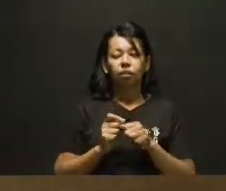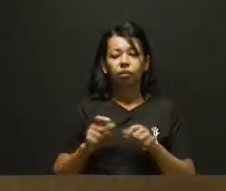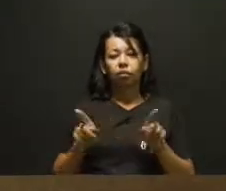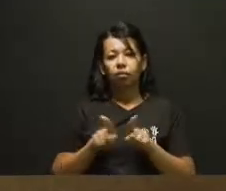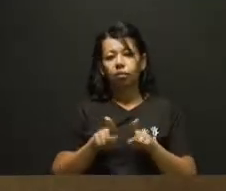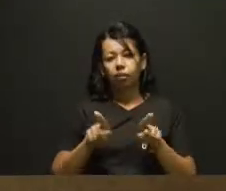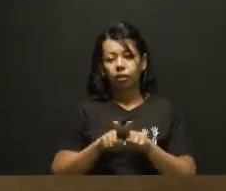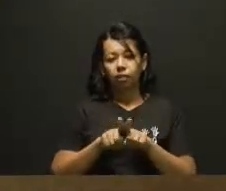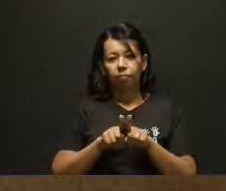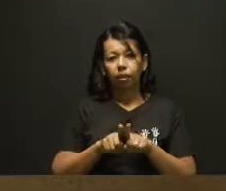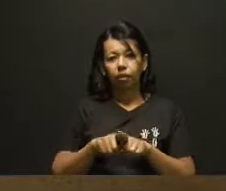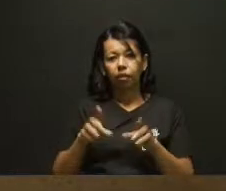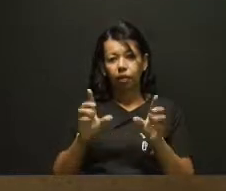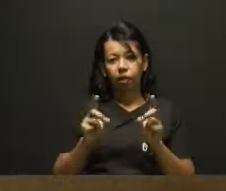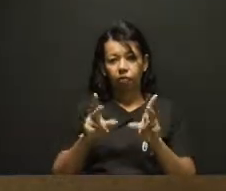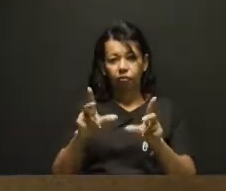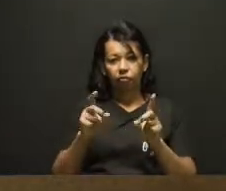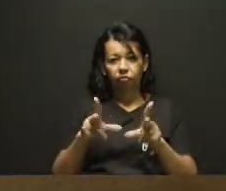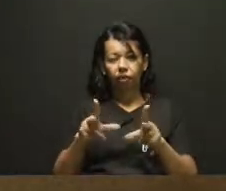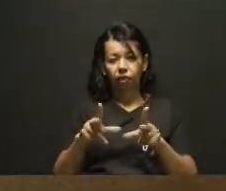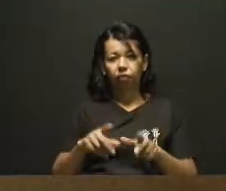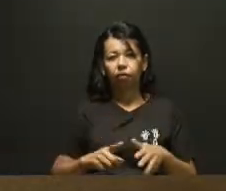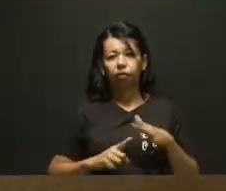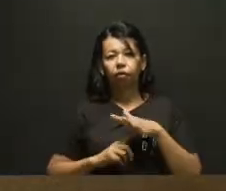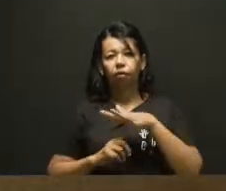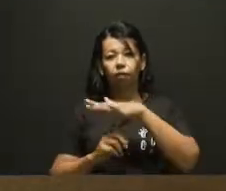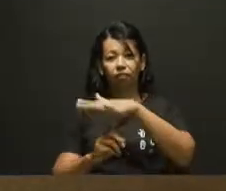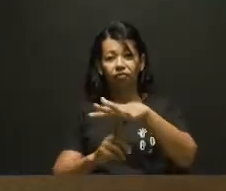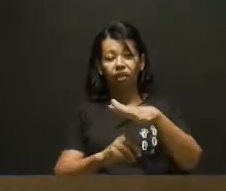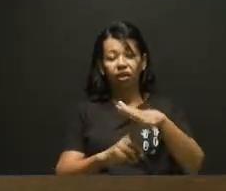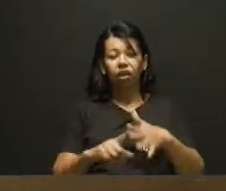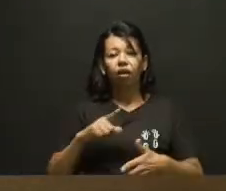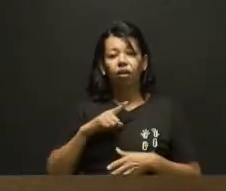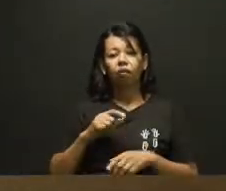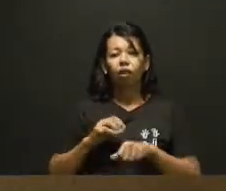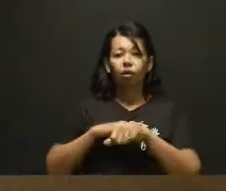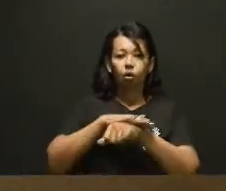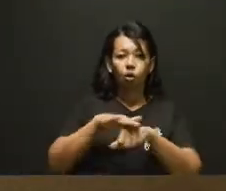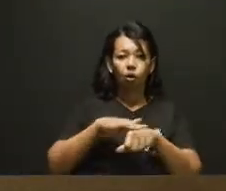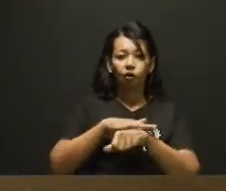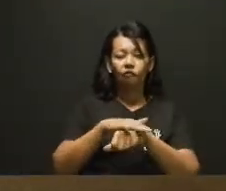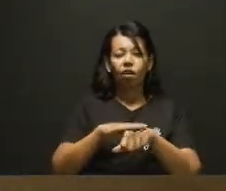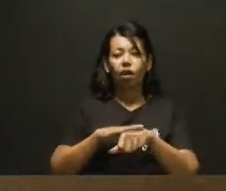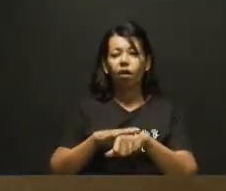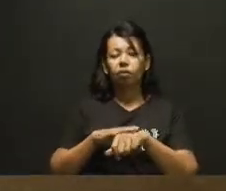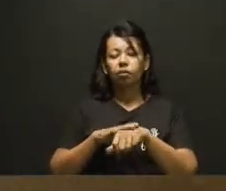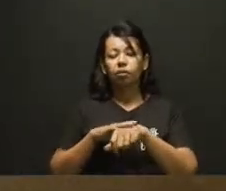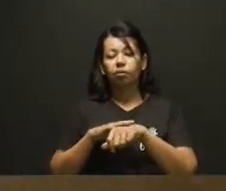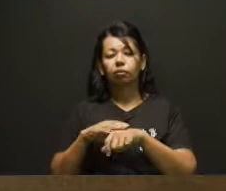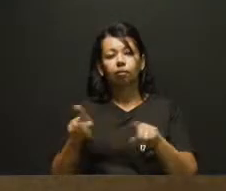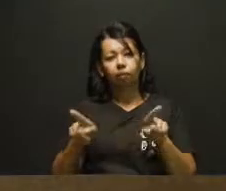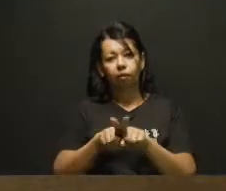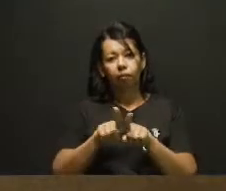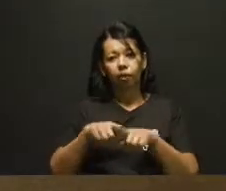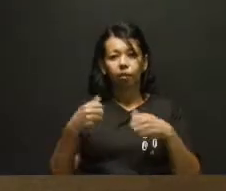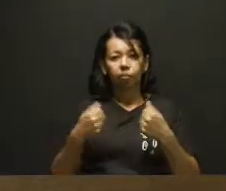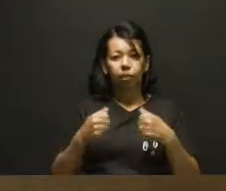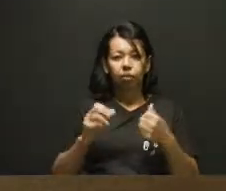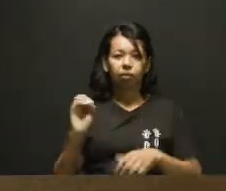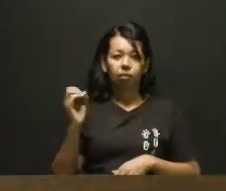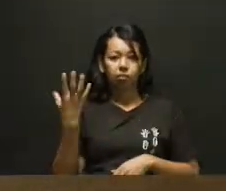exposição e venda então ele tem roda de conversa toda sexta feira às 14 horas a gente precisa desse